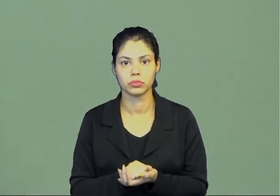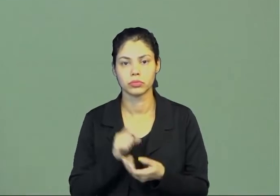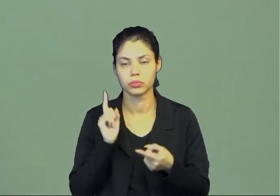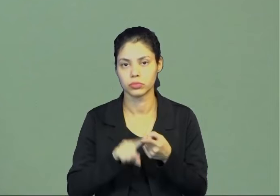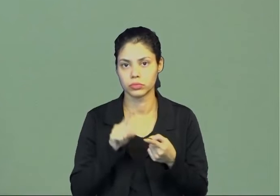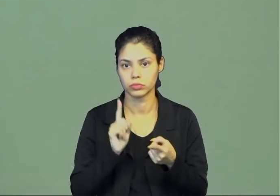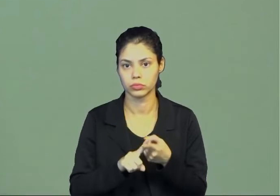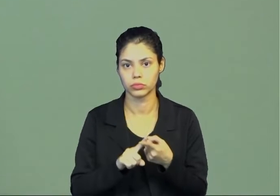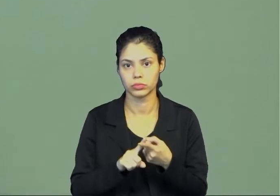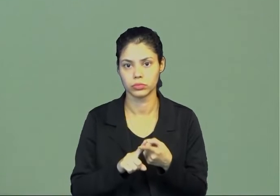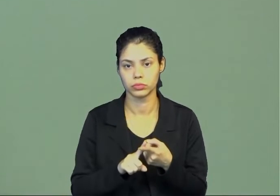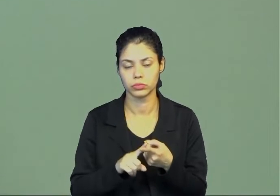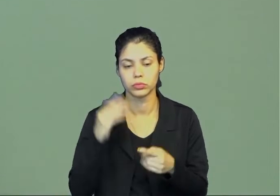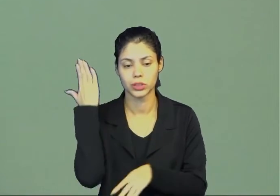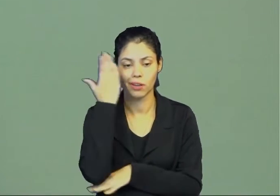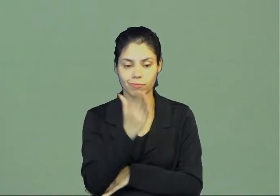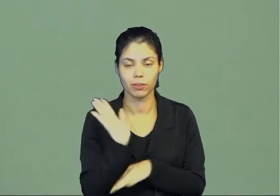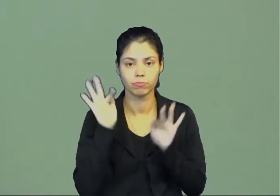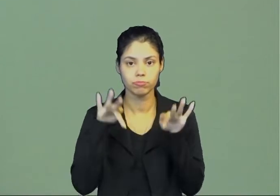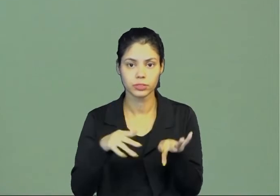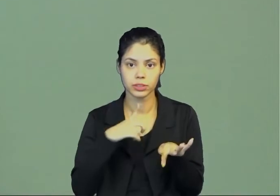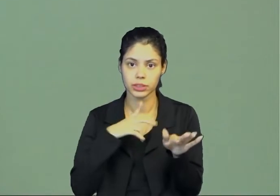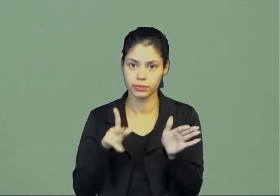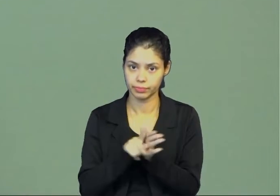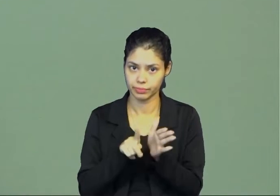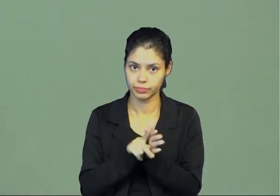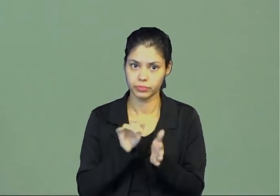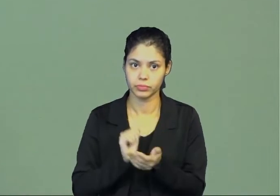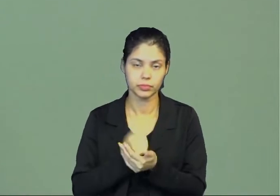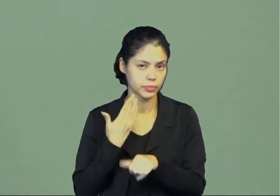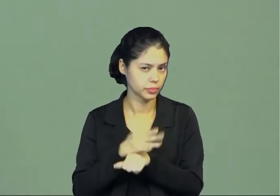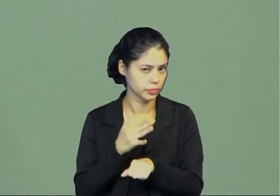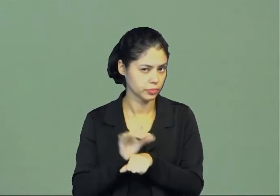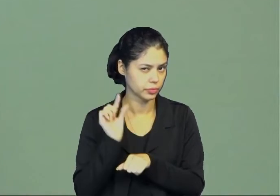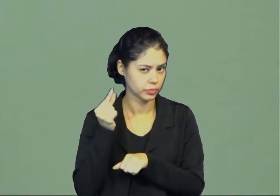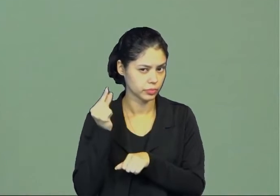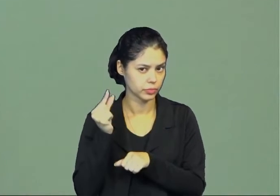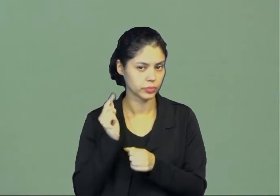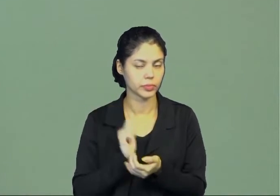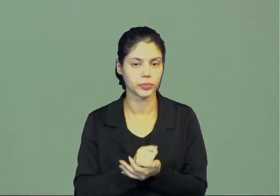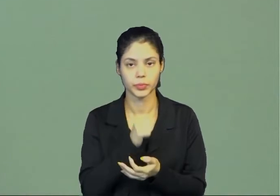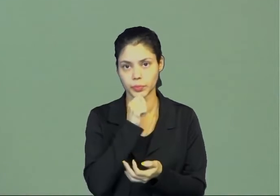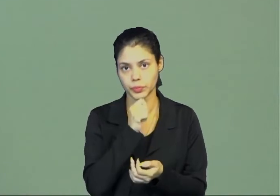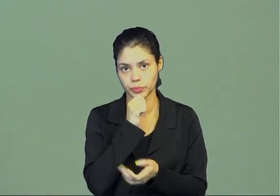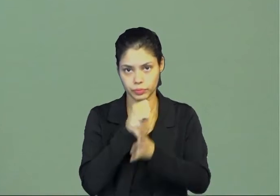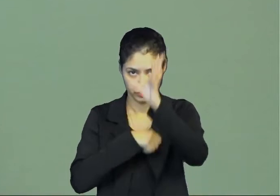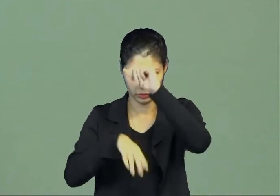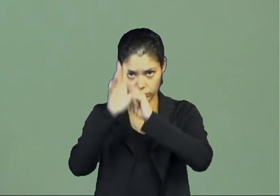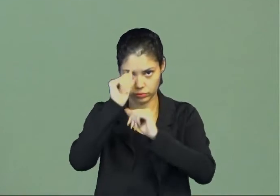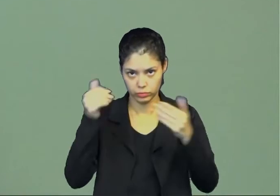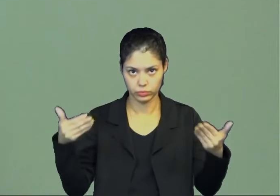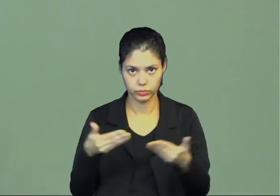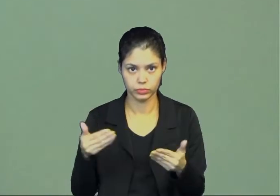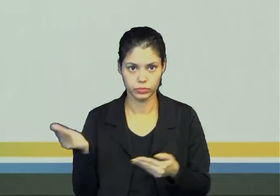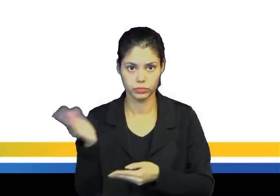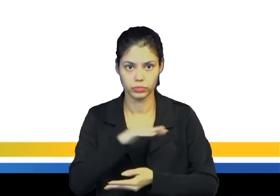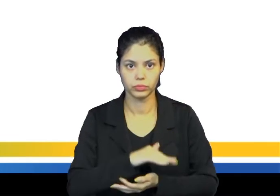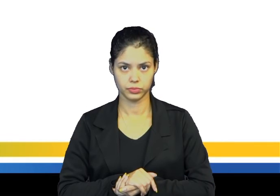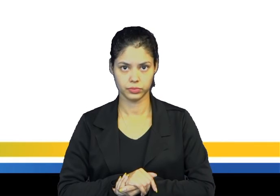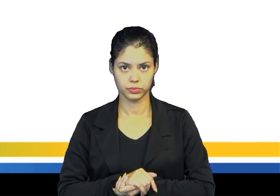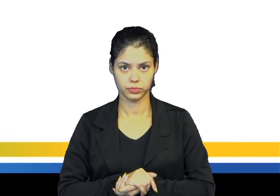por conta dos rumos que esse fim da guerra tomou. Vamos exercitar um pouco do que nós aprendemos na aula de hoje. Vamos